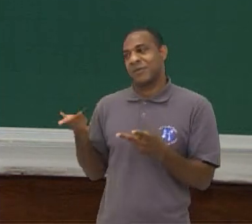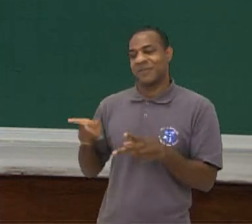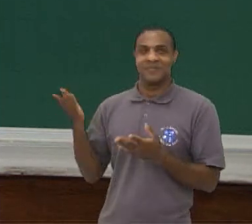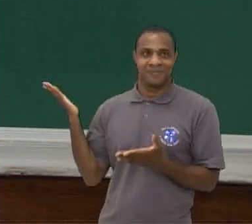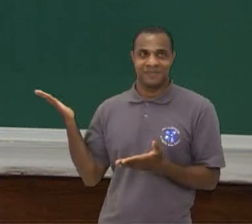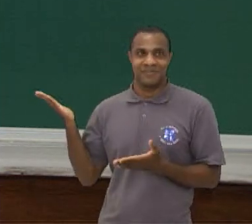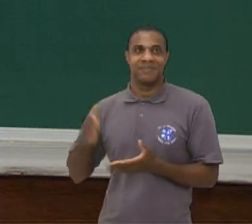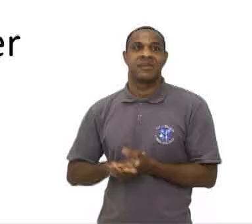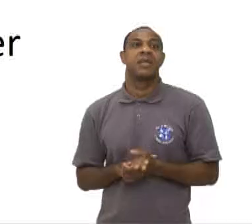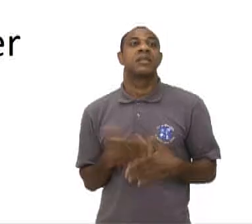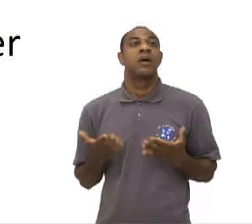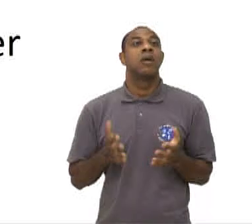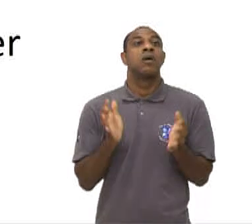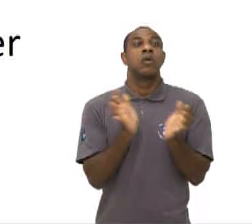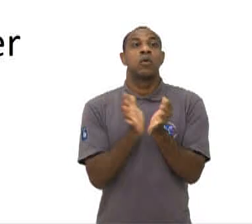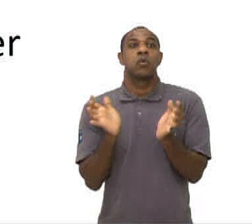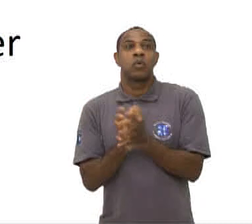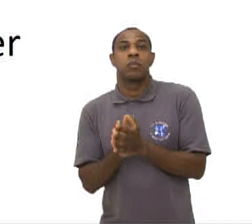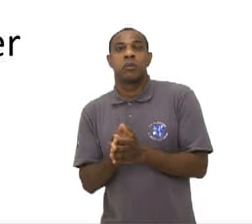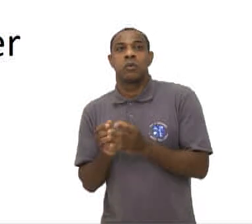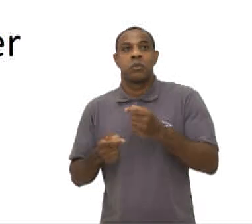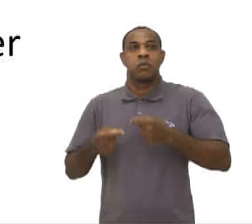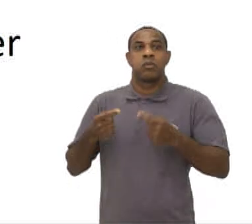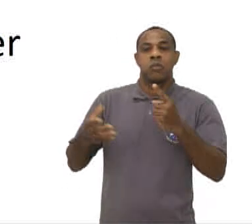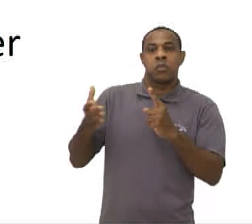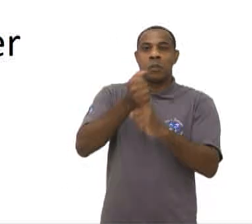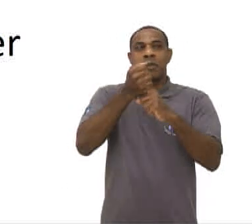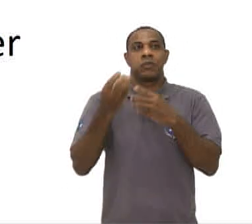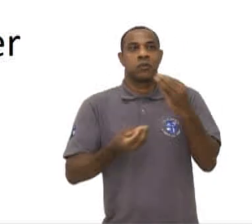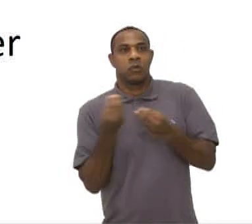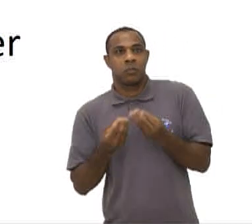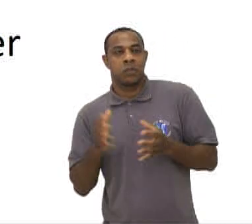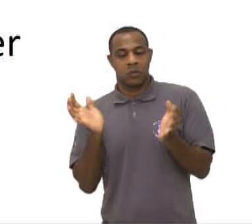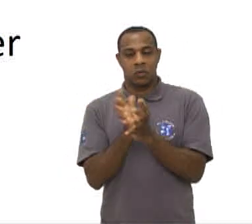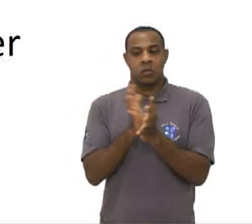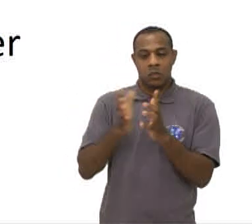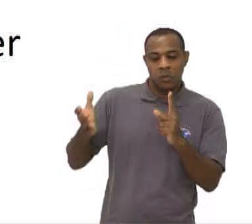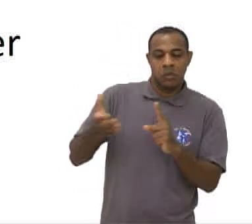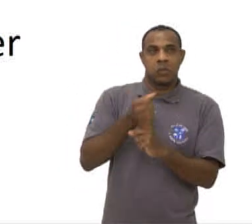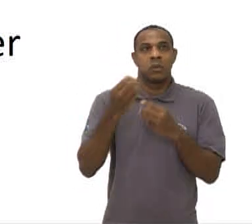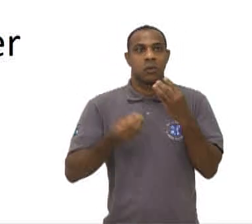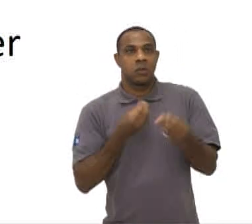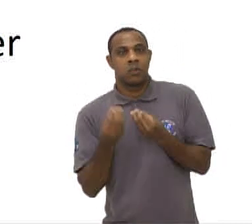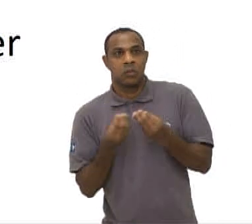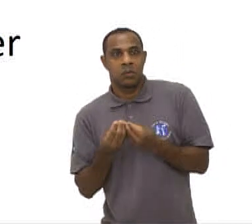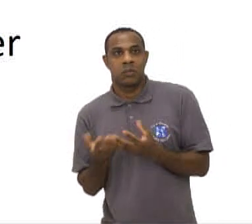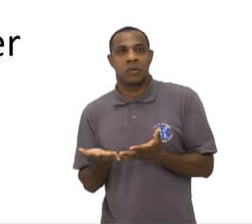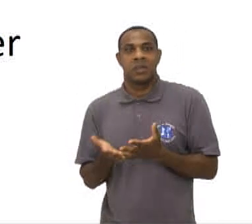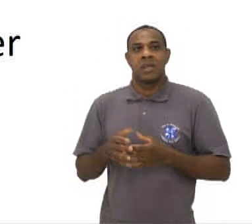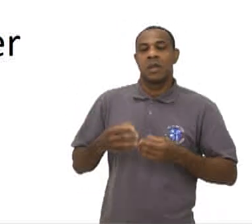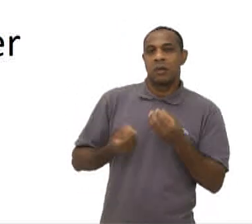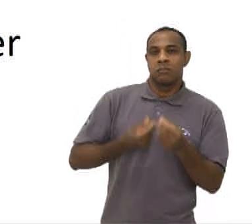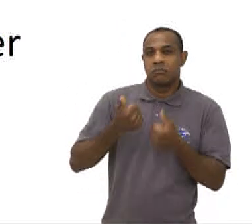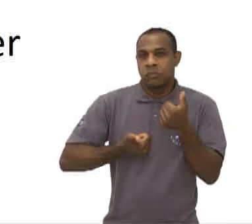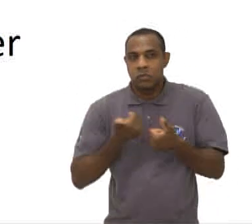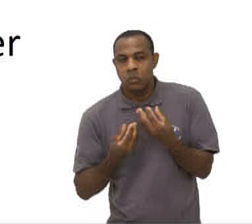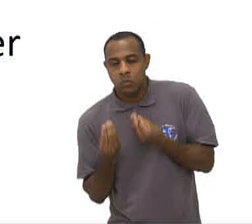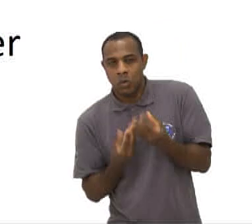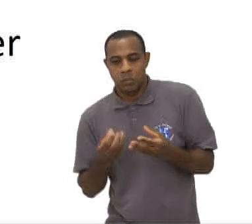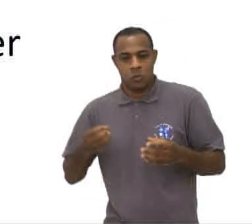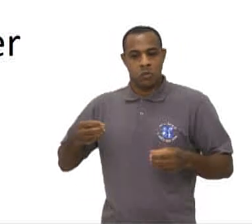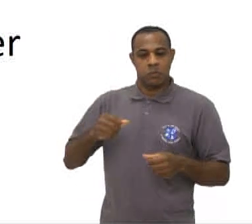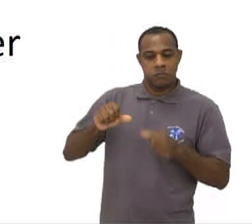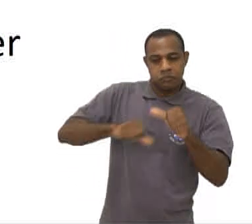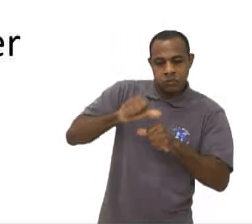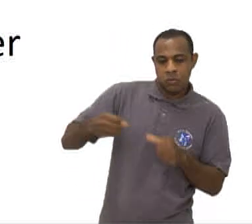Então, classe dominante. Marx observou que a burguesia, a classe capitalista, derrotando a nobreza e instaurando um novo tipo de